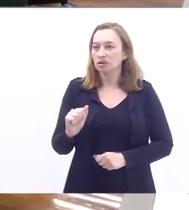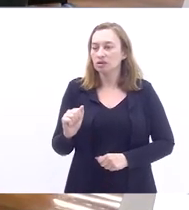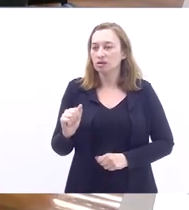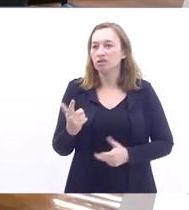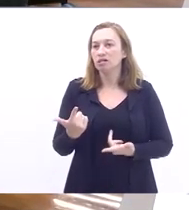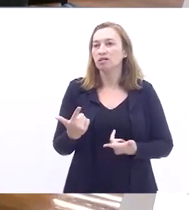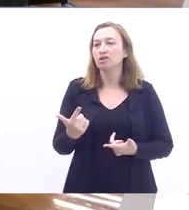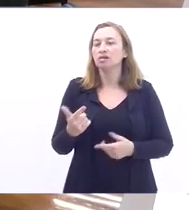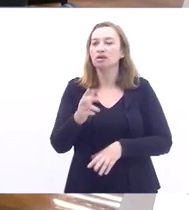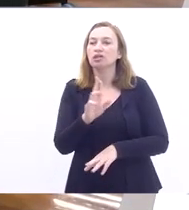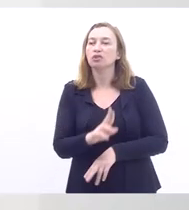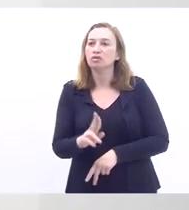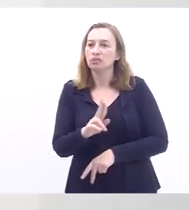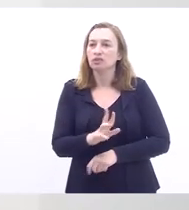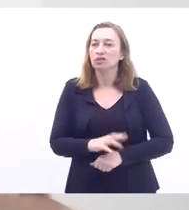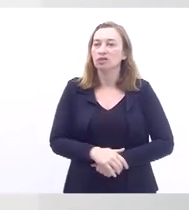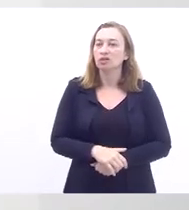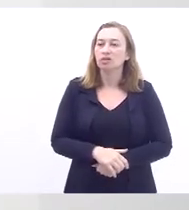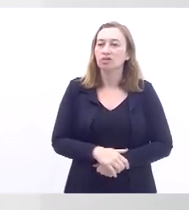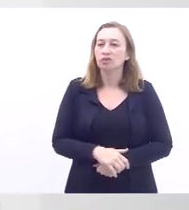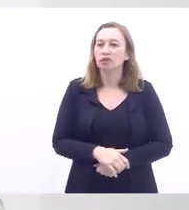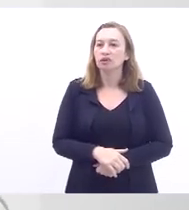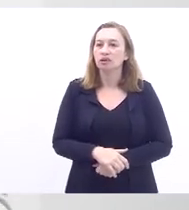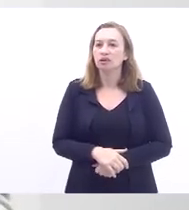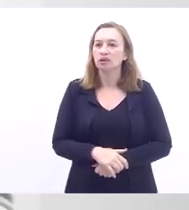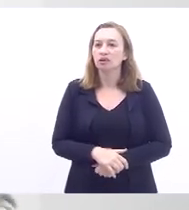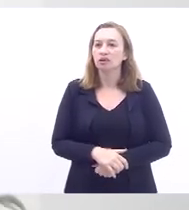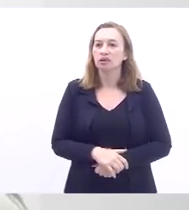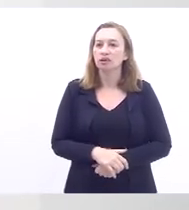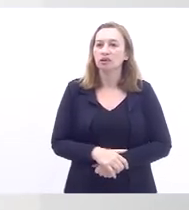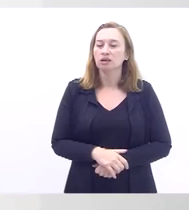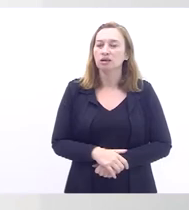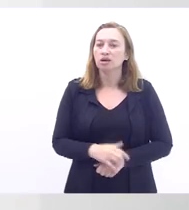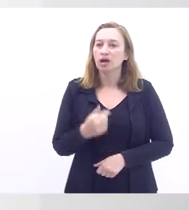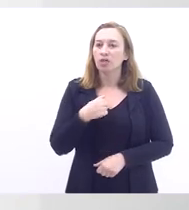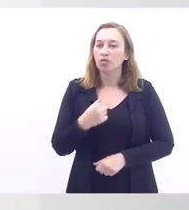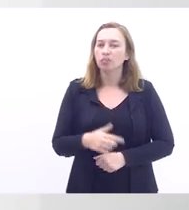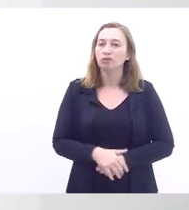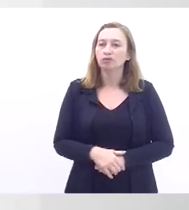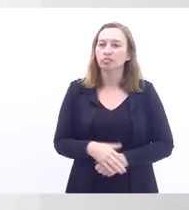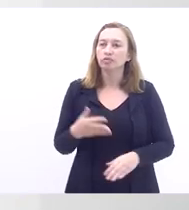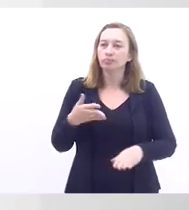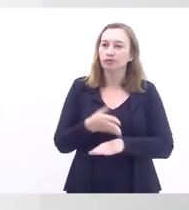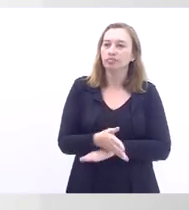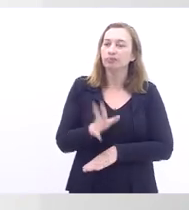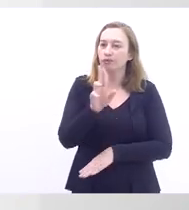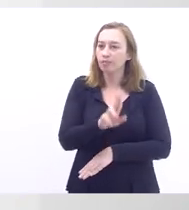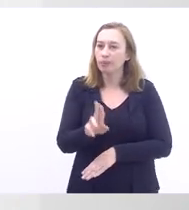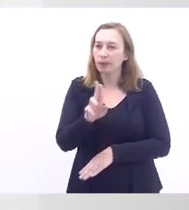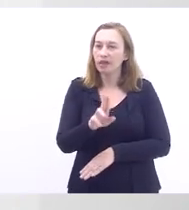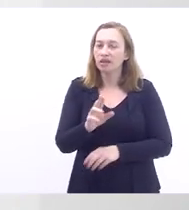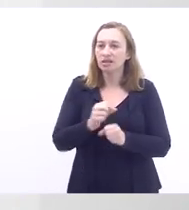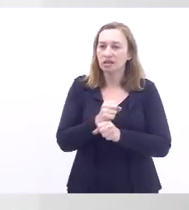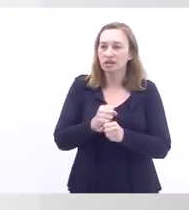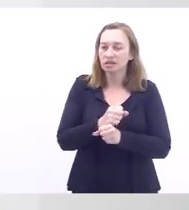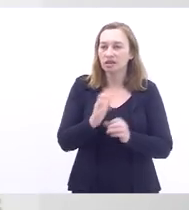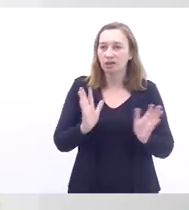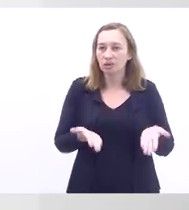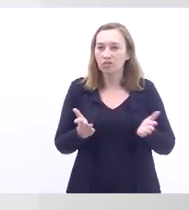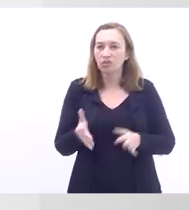instituição que que é o descer eu entrei Não enche esse ano